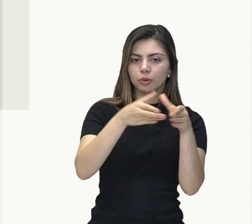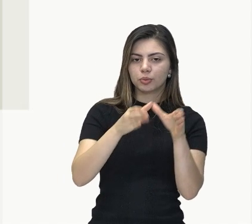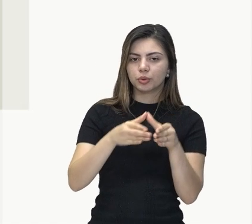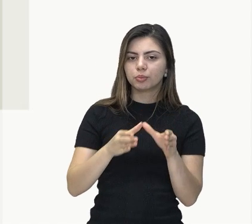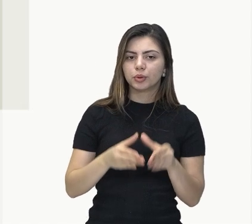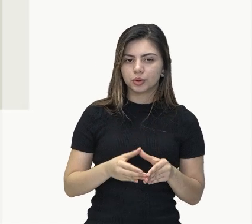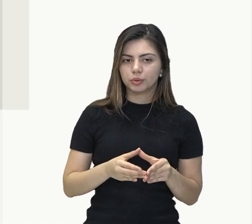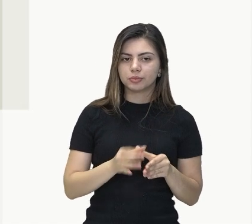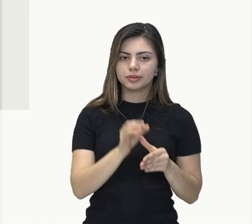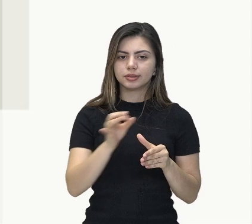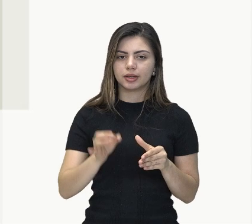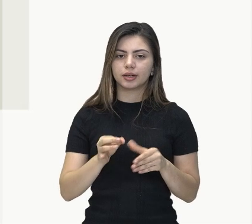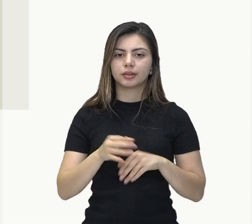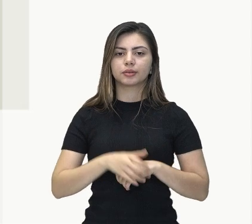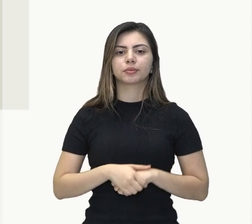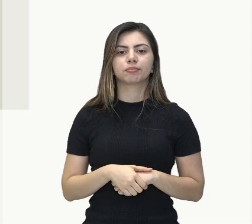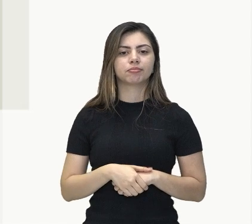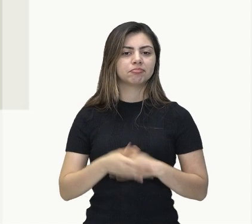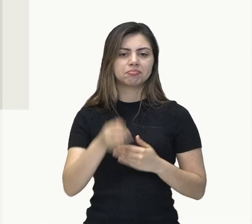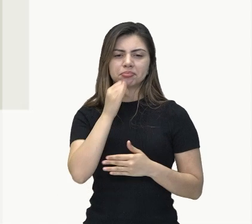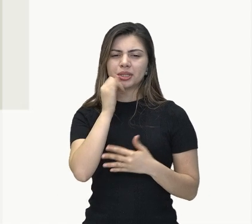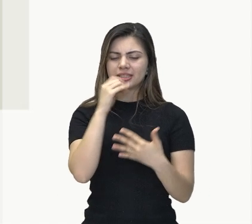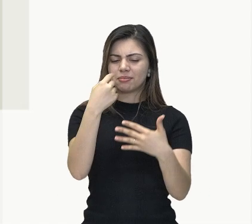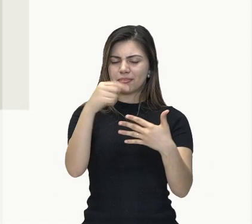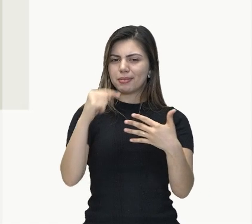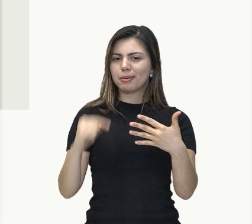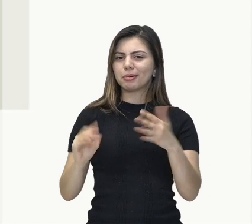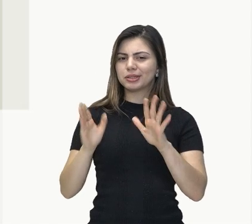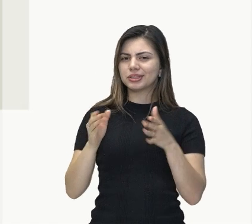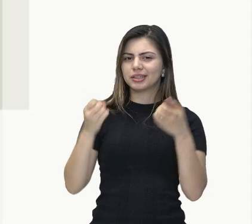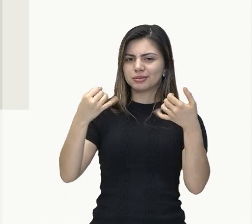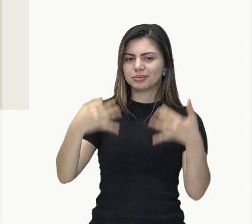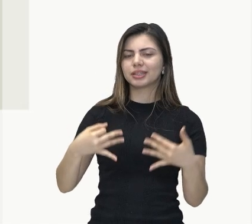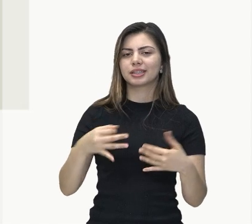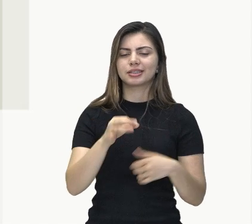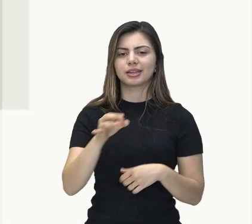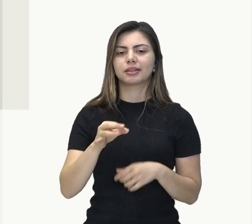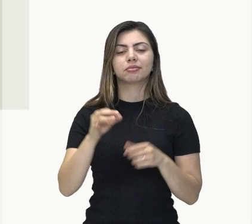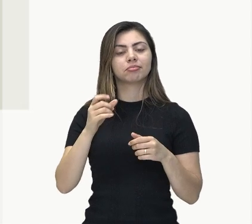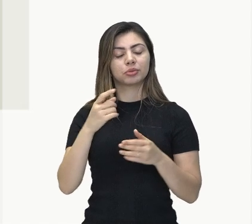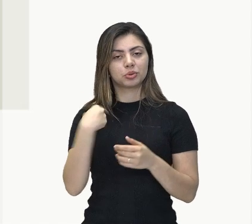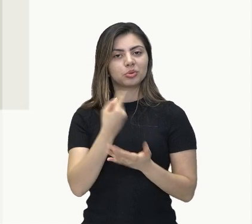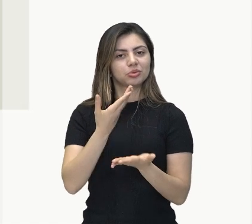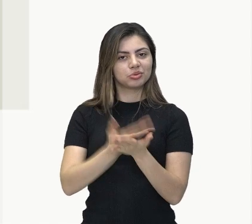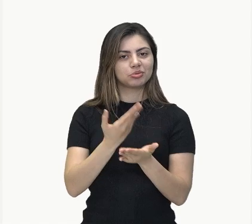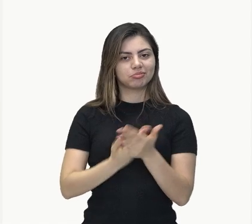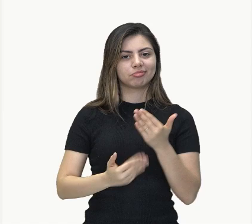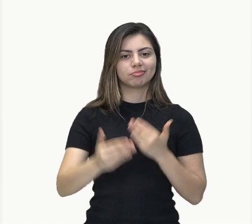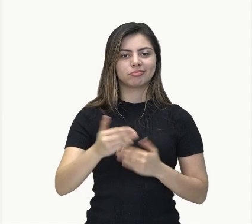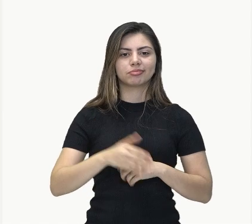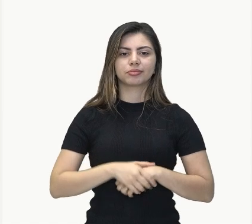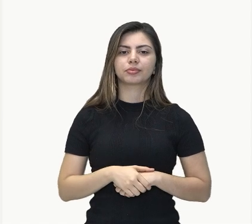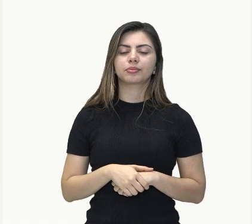funções, como álcool, aldeído, cetona, nós vamos ter contato, tá bom? Vamos estudar.